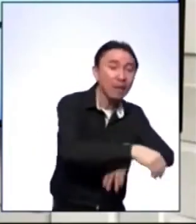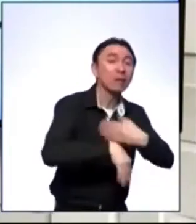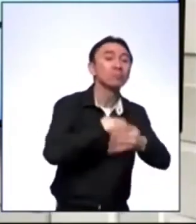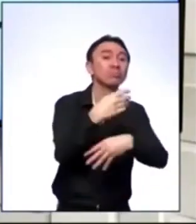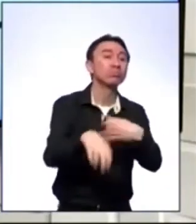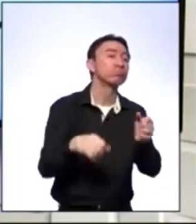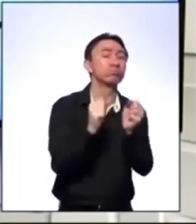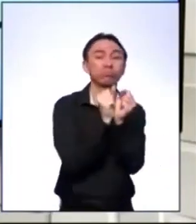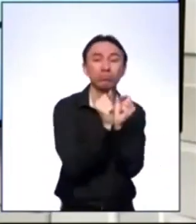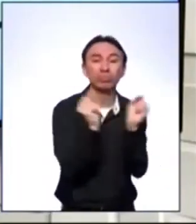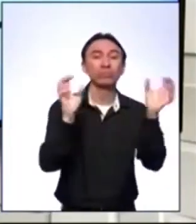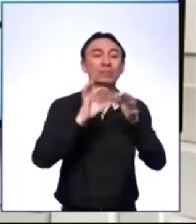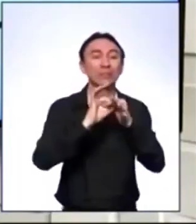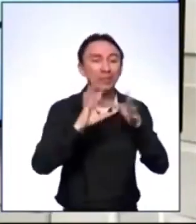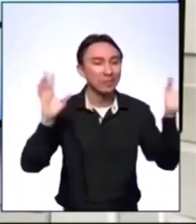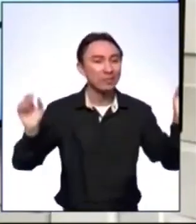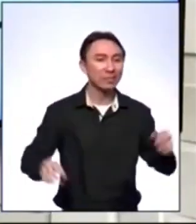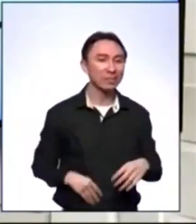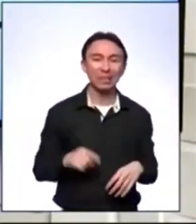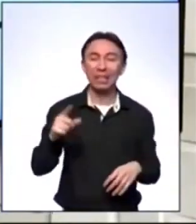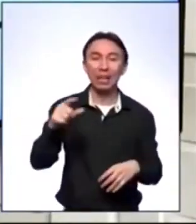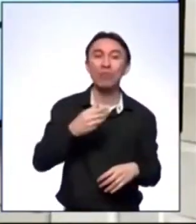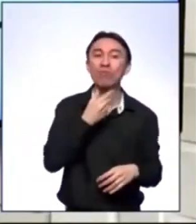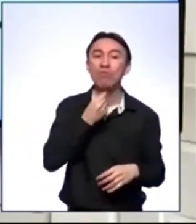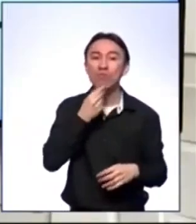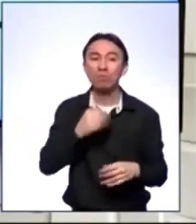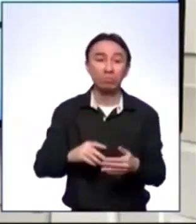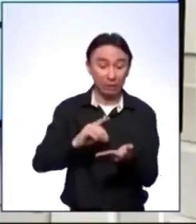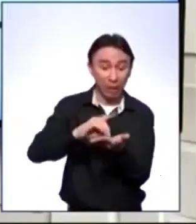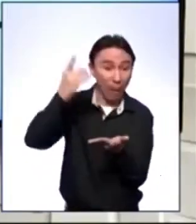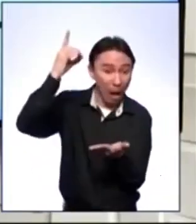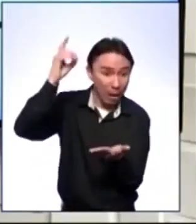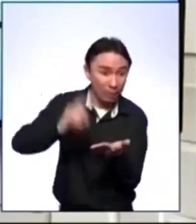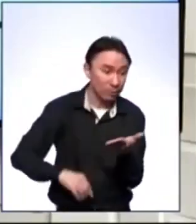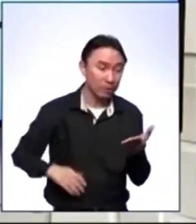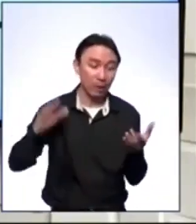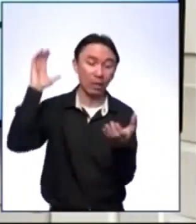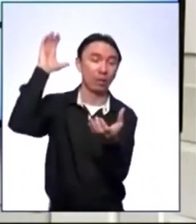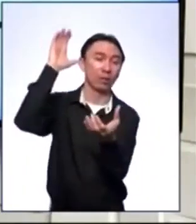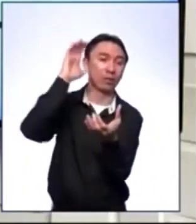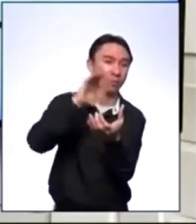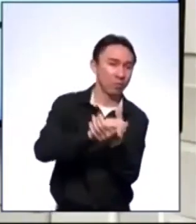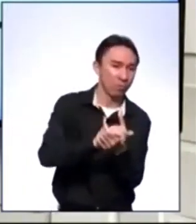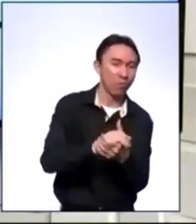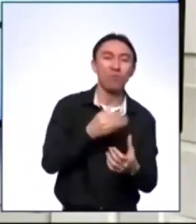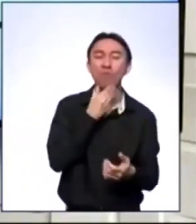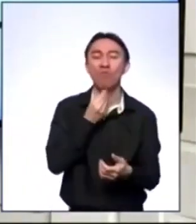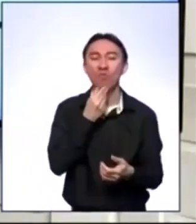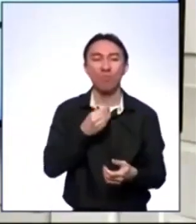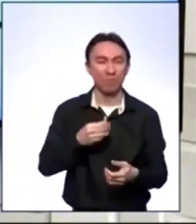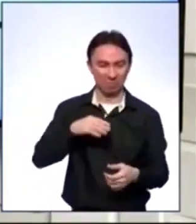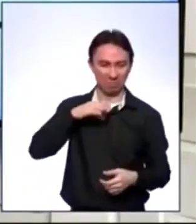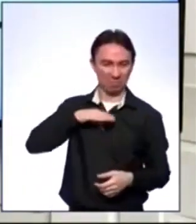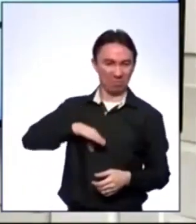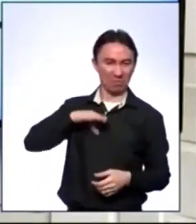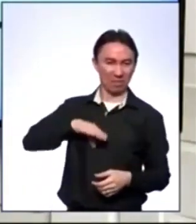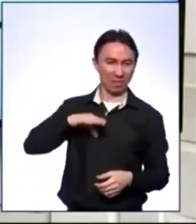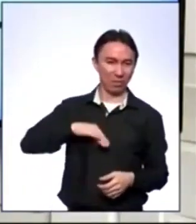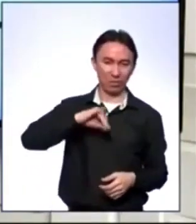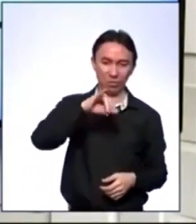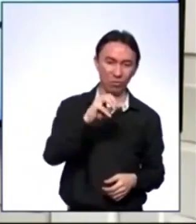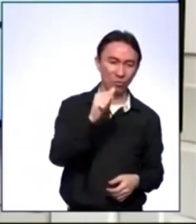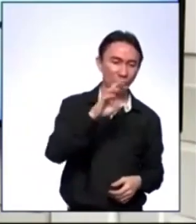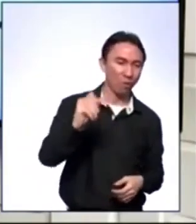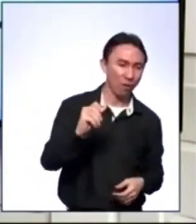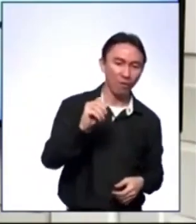o maior contratador de diamantes do Brasil e um dos maiores da história, o português João Fernandes, né? Apaixonado pela